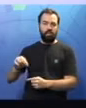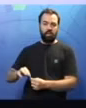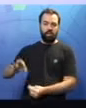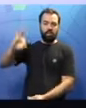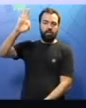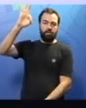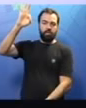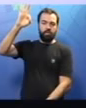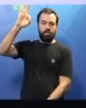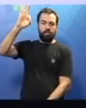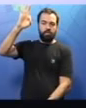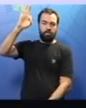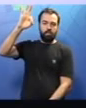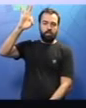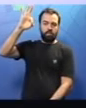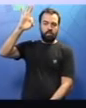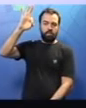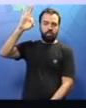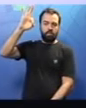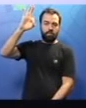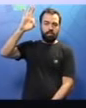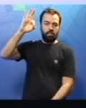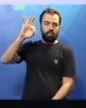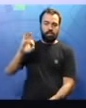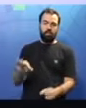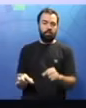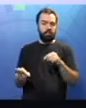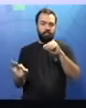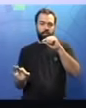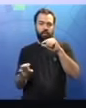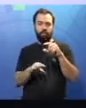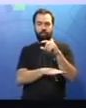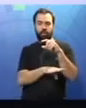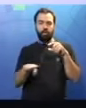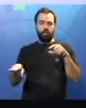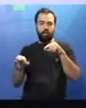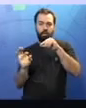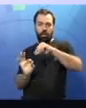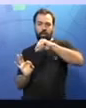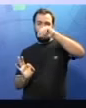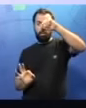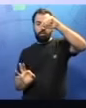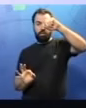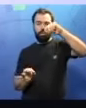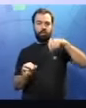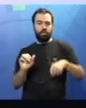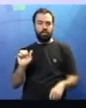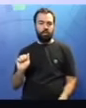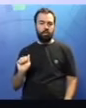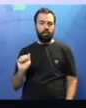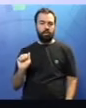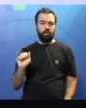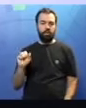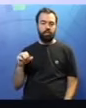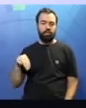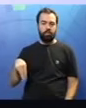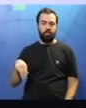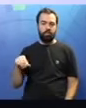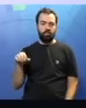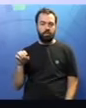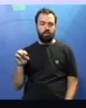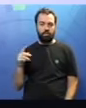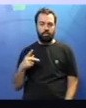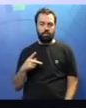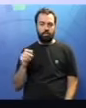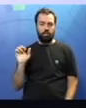níveis entre uma crista e a posição de equilíbrio. E o comprimento de onda é a distância entre duas